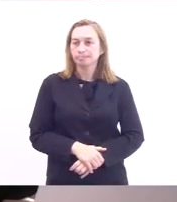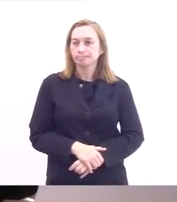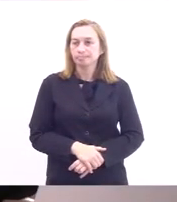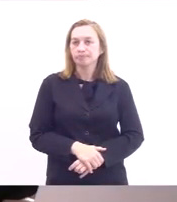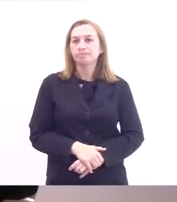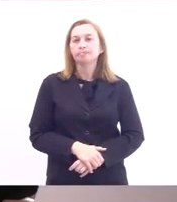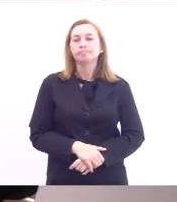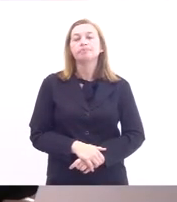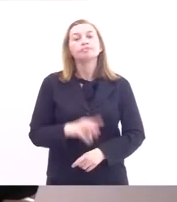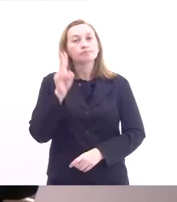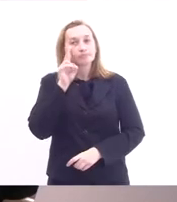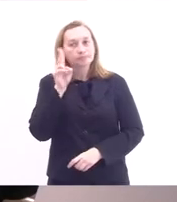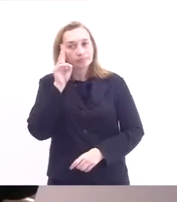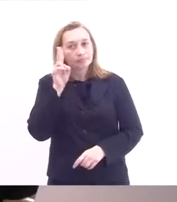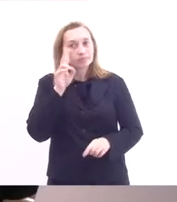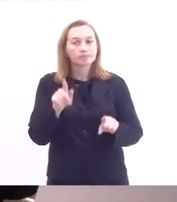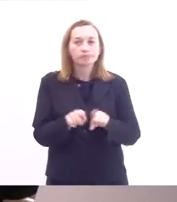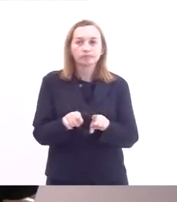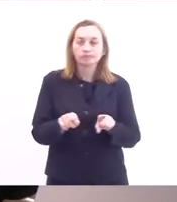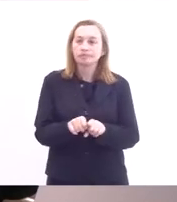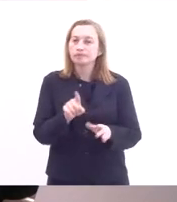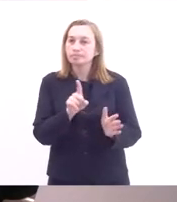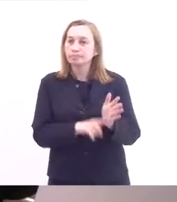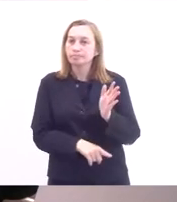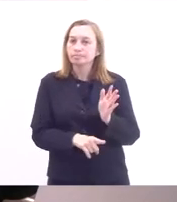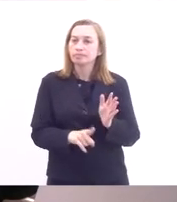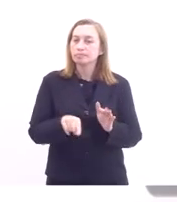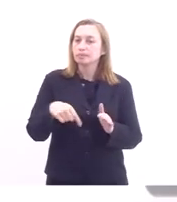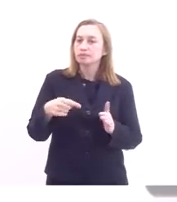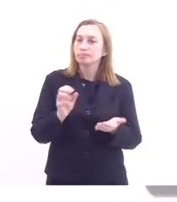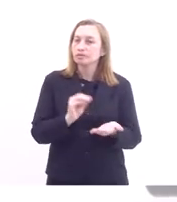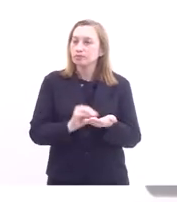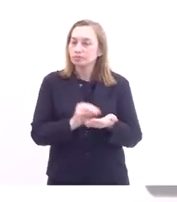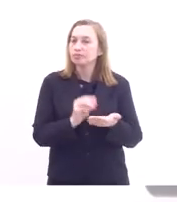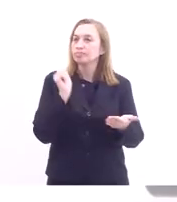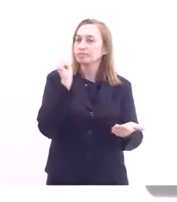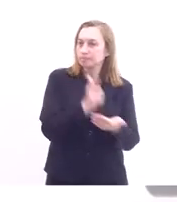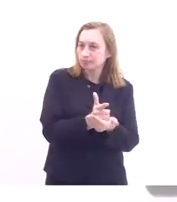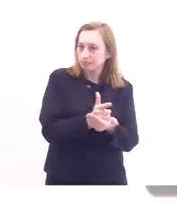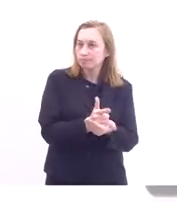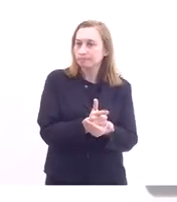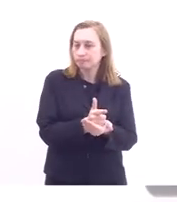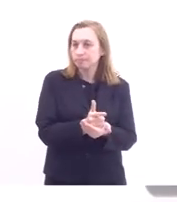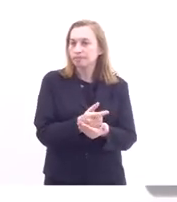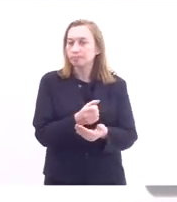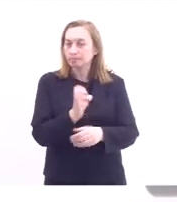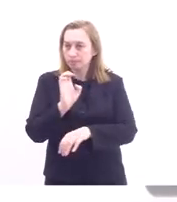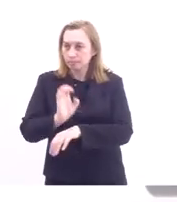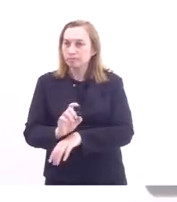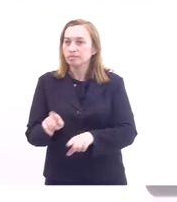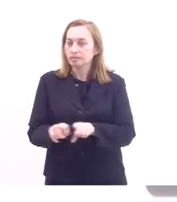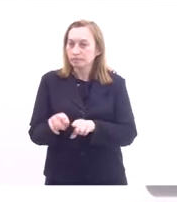E também lembrando, é importante lembrar a redução dos restos a pagar, que fazem com que a disponibilidade do Estado aumente também.